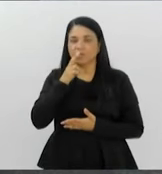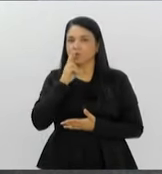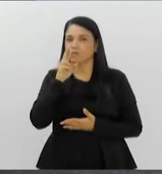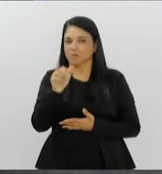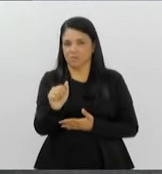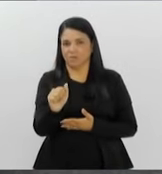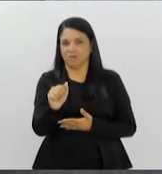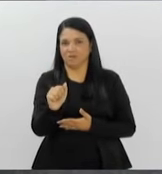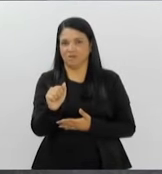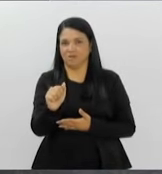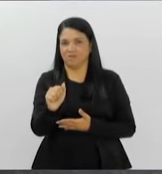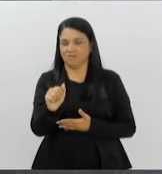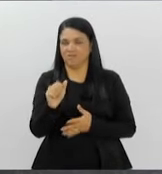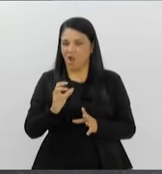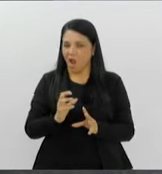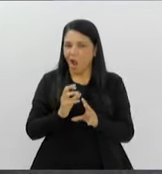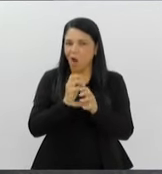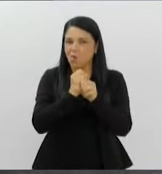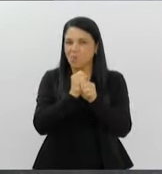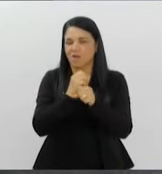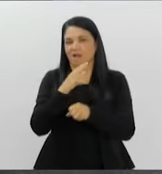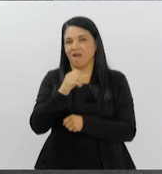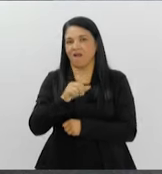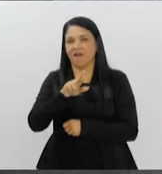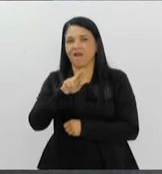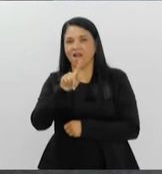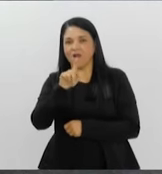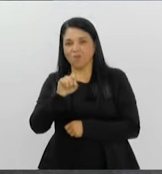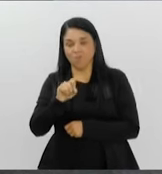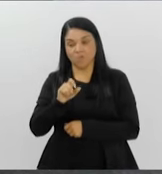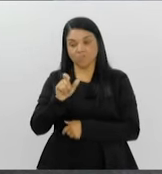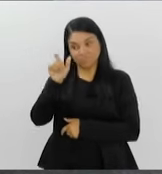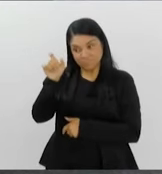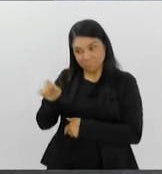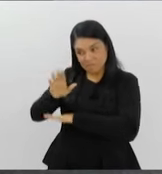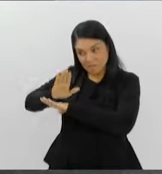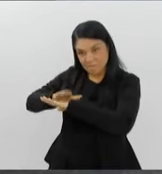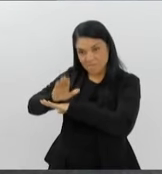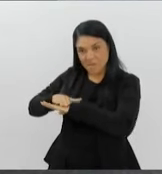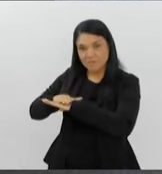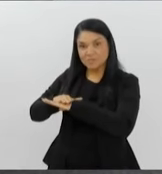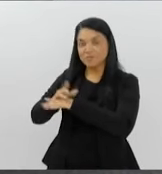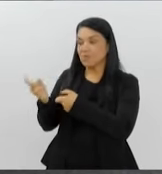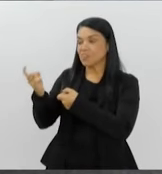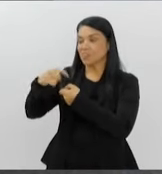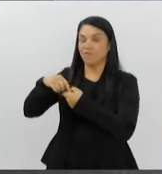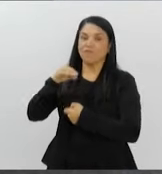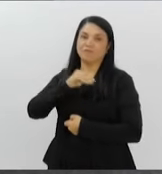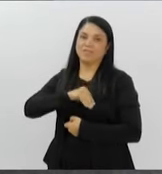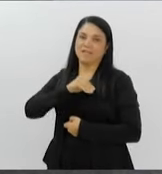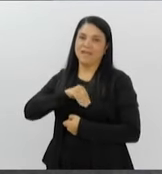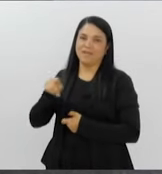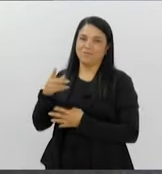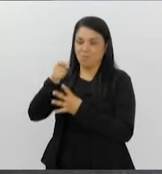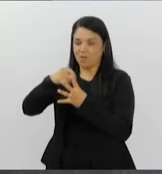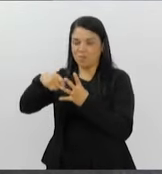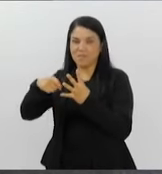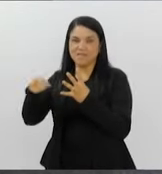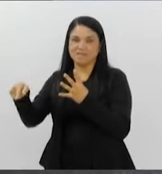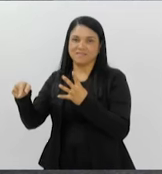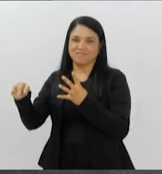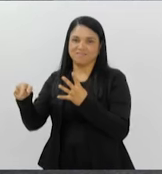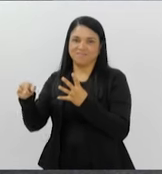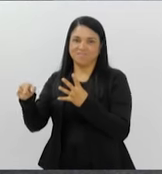Amorim de acumular cargos, quando ele, de fato, já o fez e foi obrigado a devolver. Isso ele não vem falar aqui dentro dessa